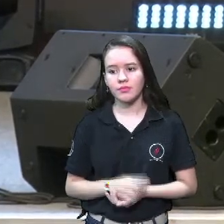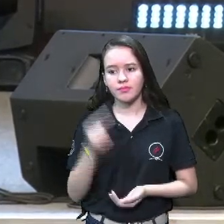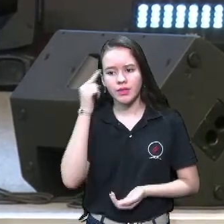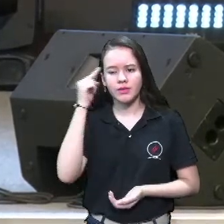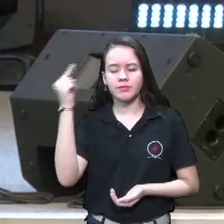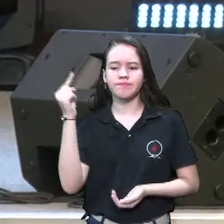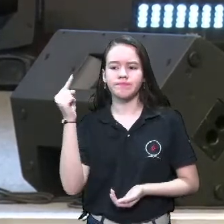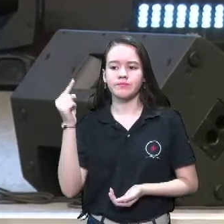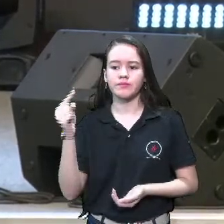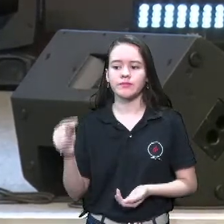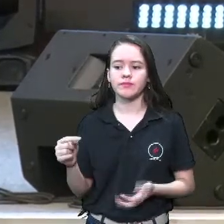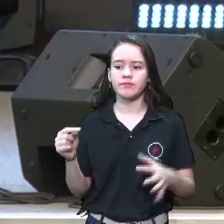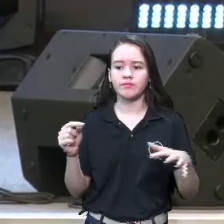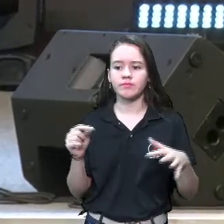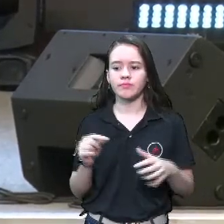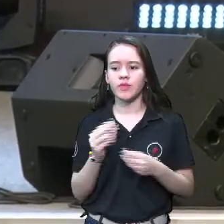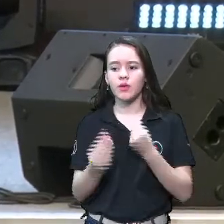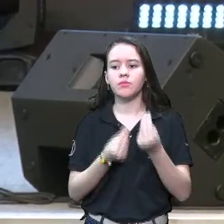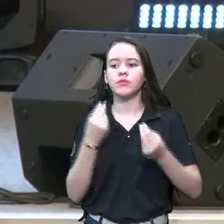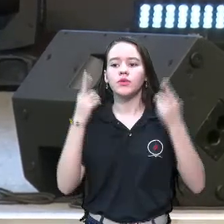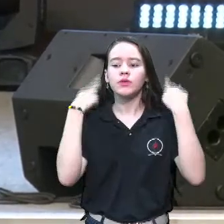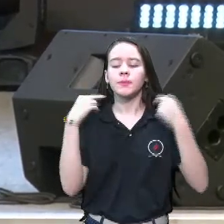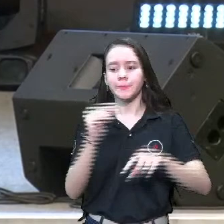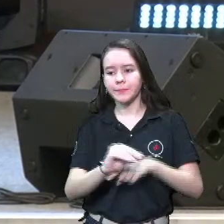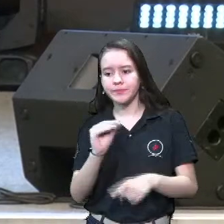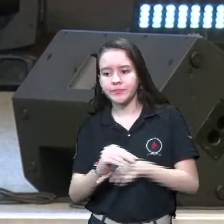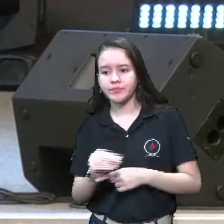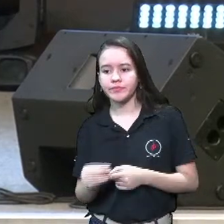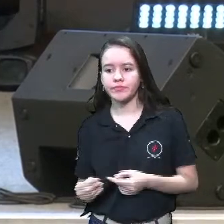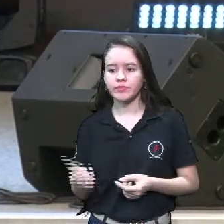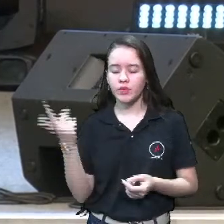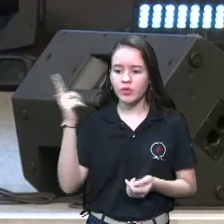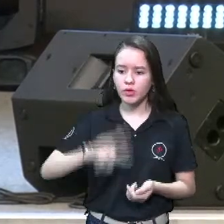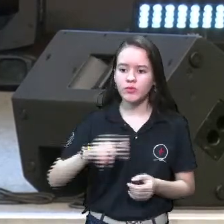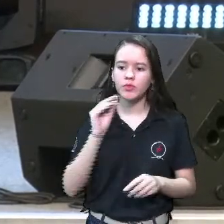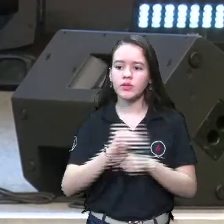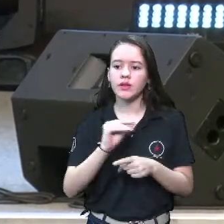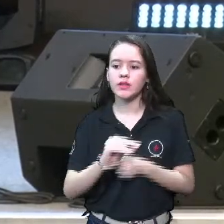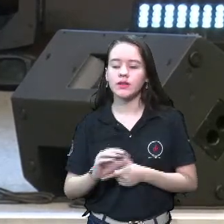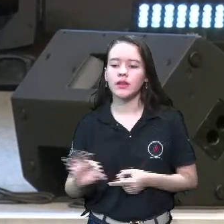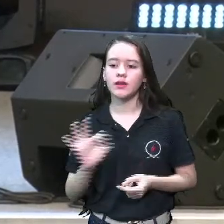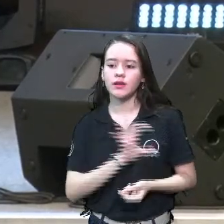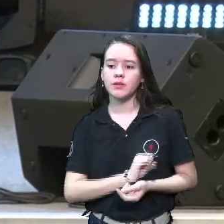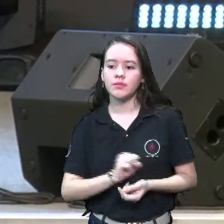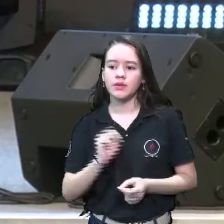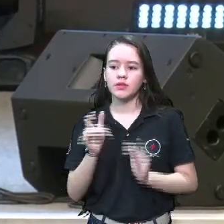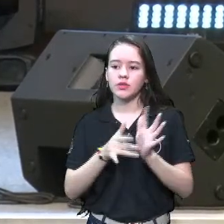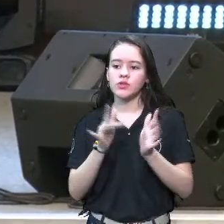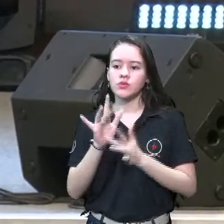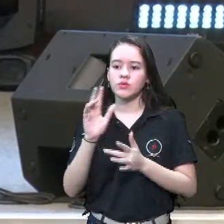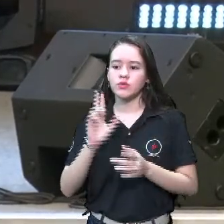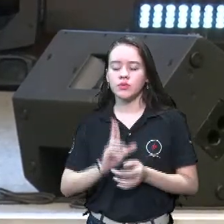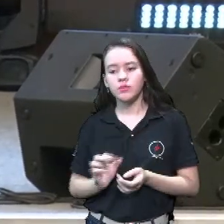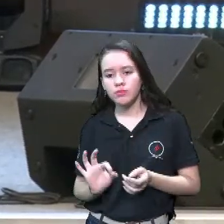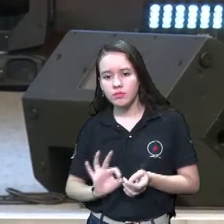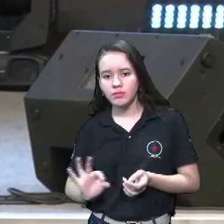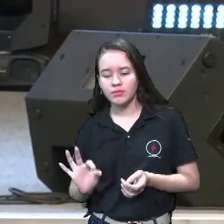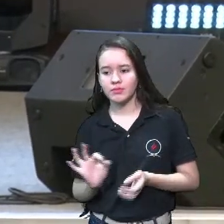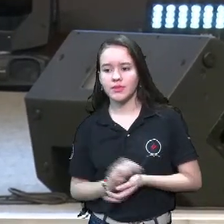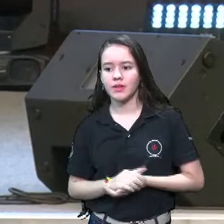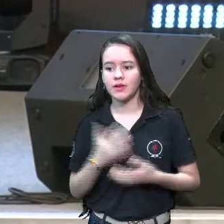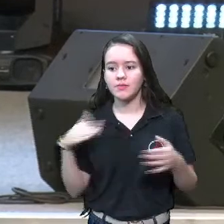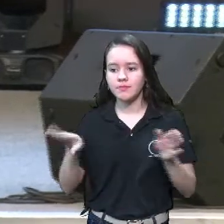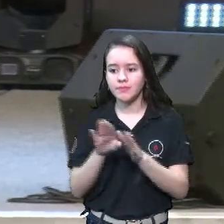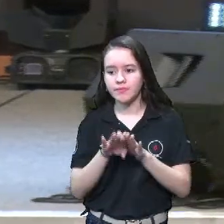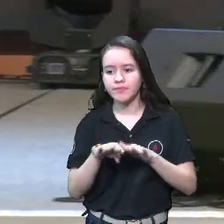Deus permite um cara apacentar as ovelhas dele, trabalhar para ele, voltar a trabalhar para ele, se ele não ama como Jesus queria que ele amasse? Se ele não está no nível que ele queria,